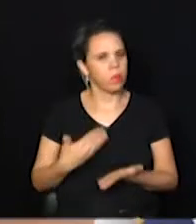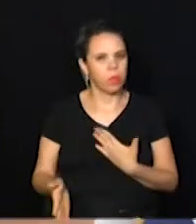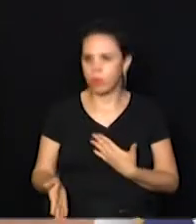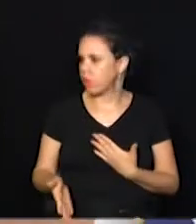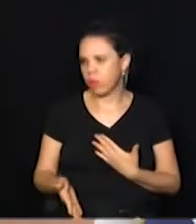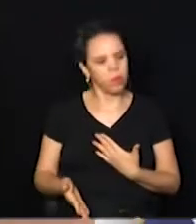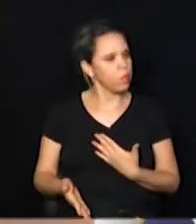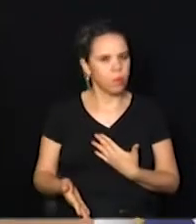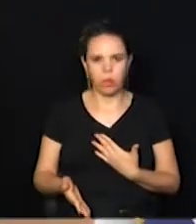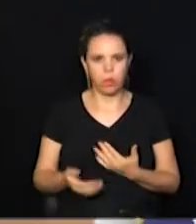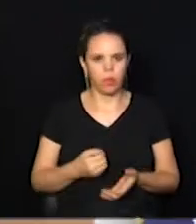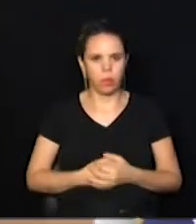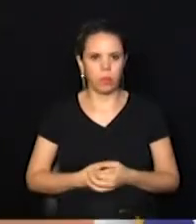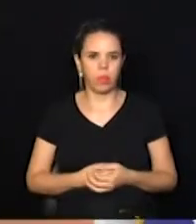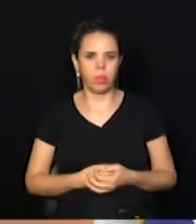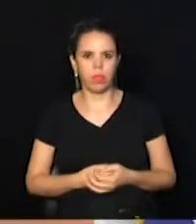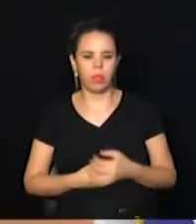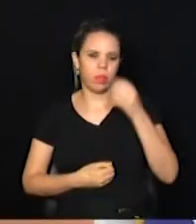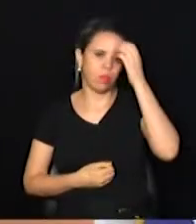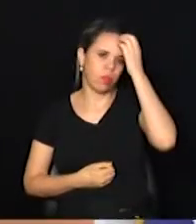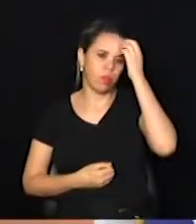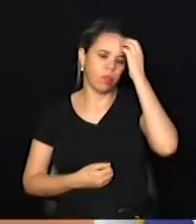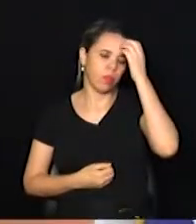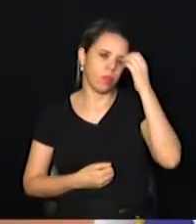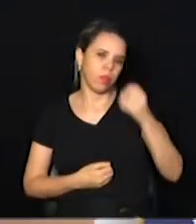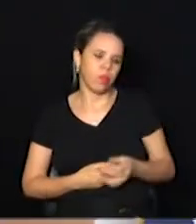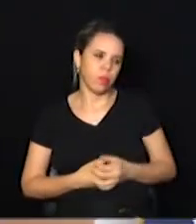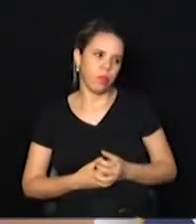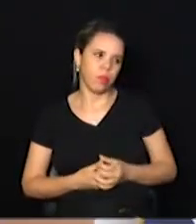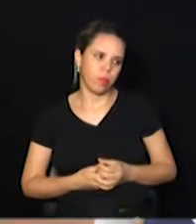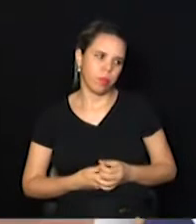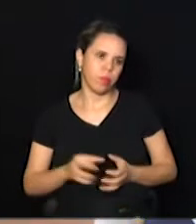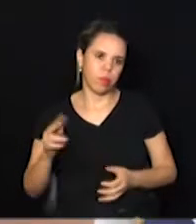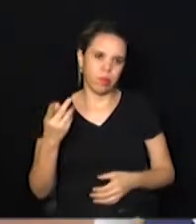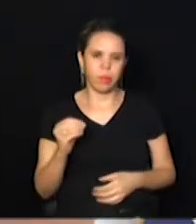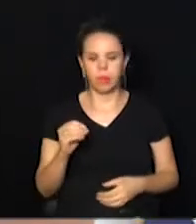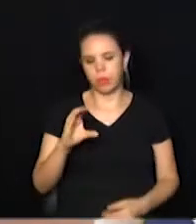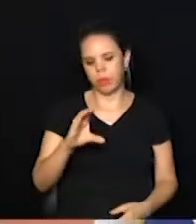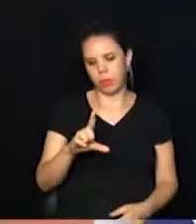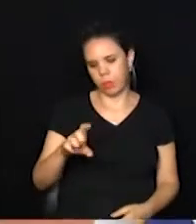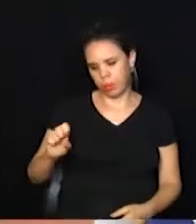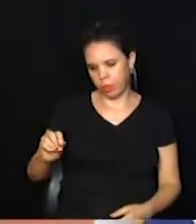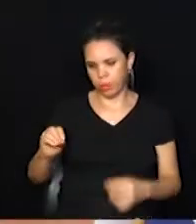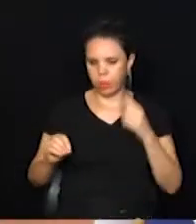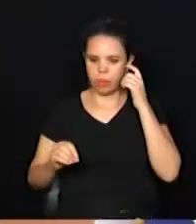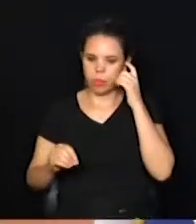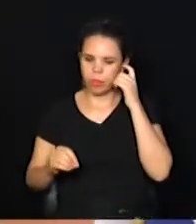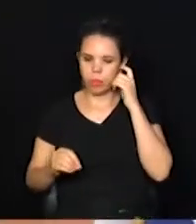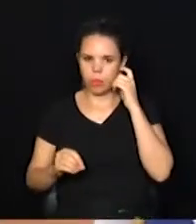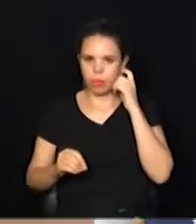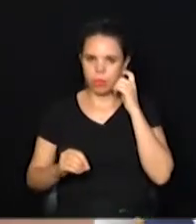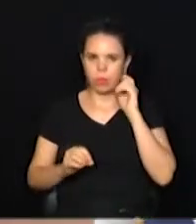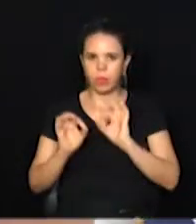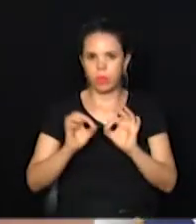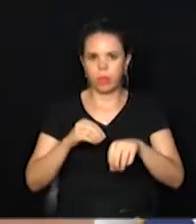isso de vista. E essa relação Toninho, Celso Daniel, e essa